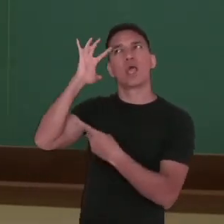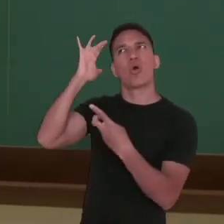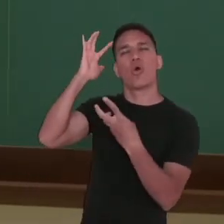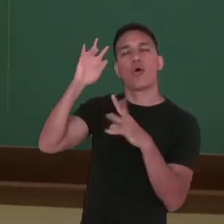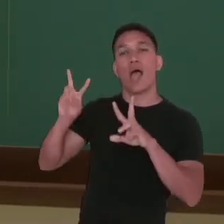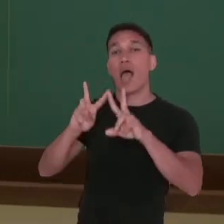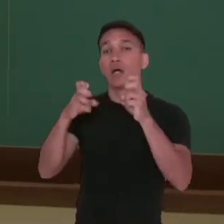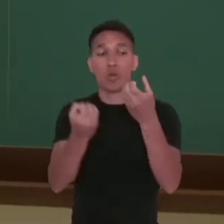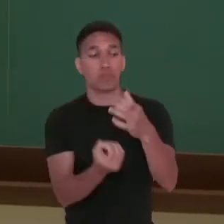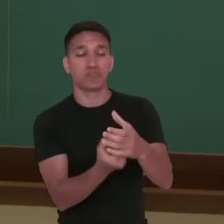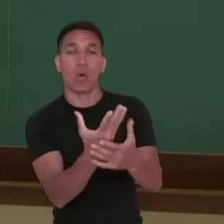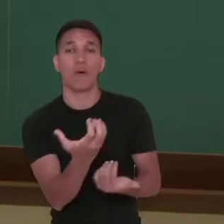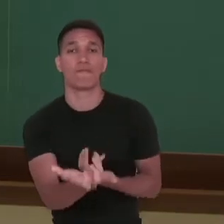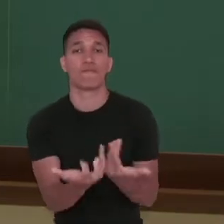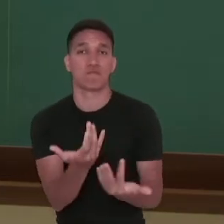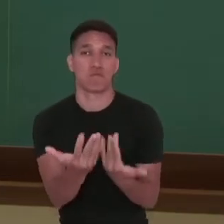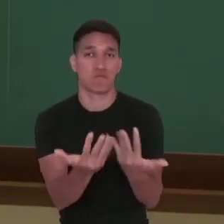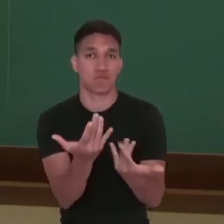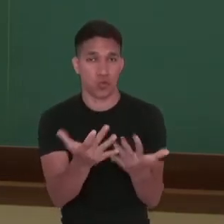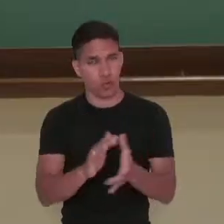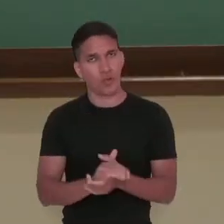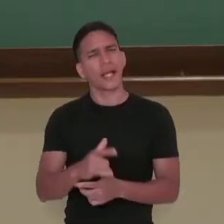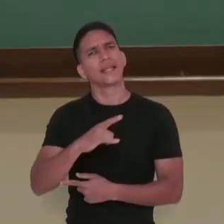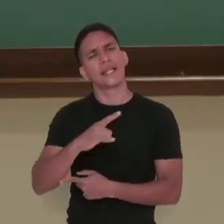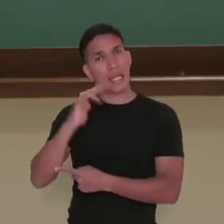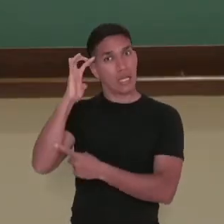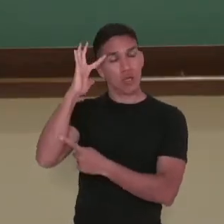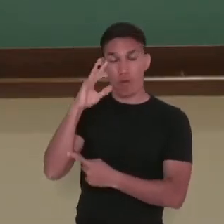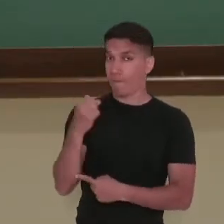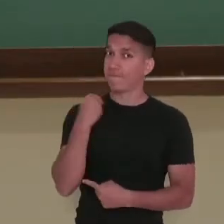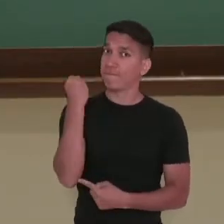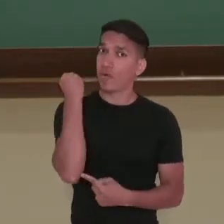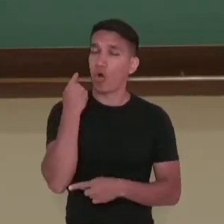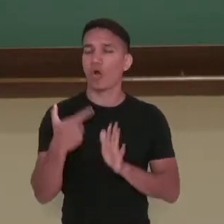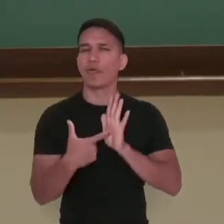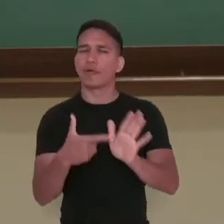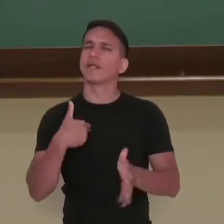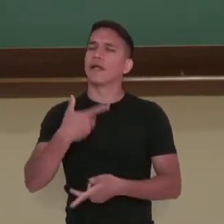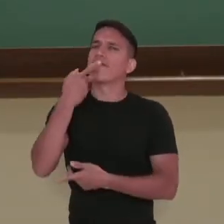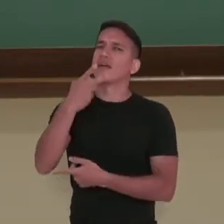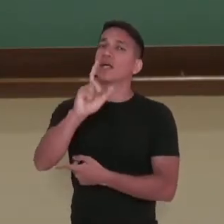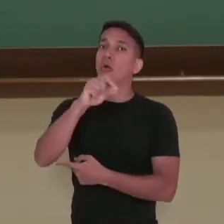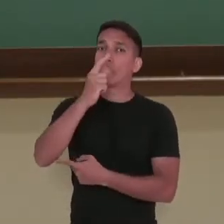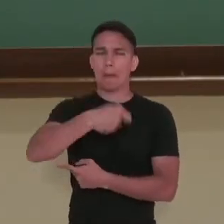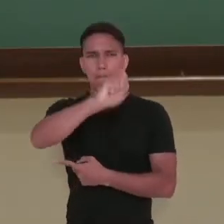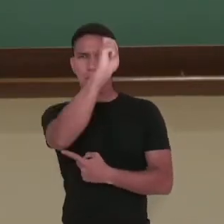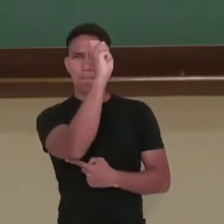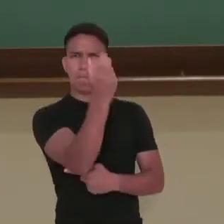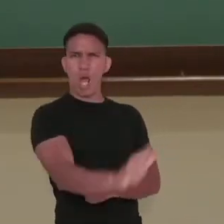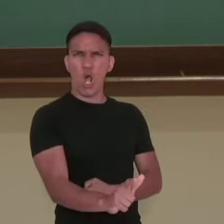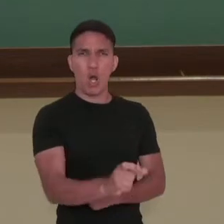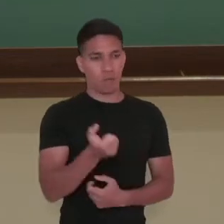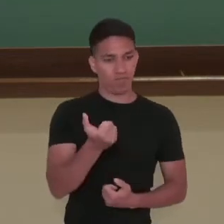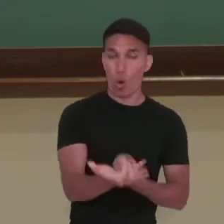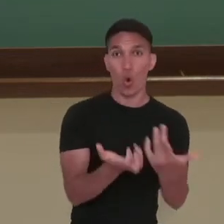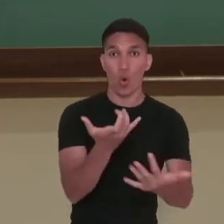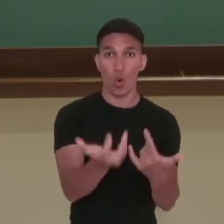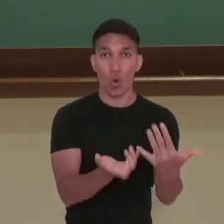relação ao surgimento do fogo. Existe uma teoria bem forte que diz que foi um raio. Através de um raio,